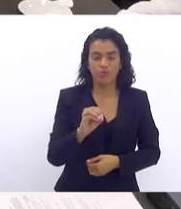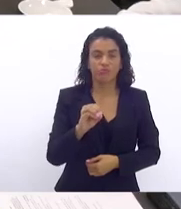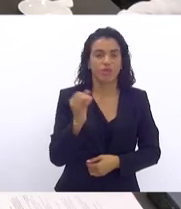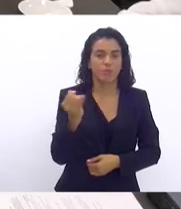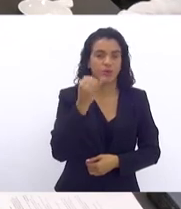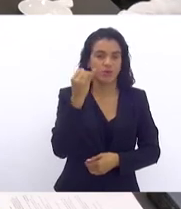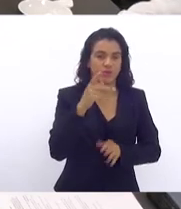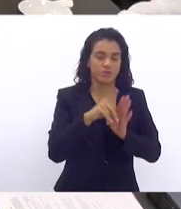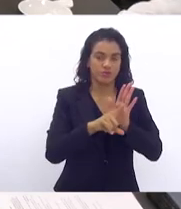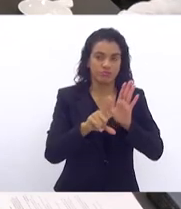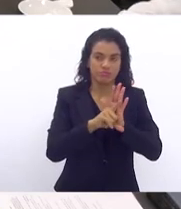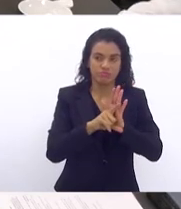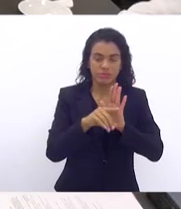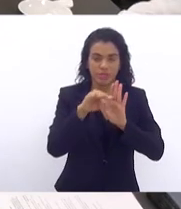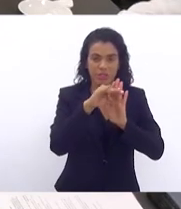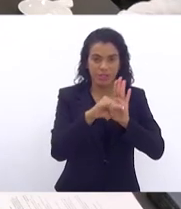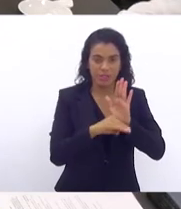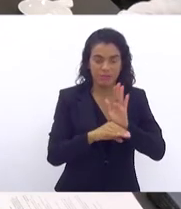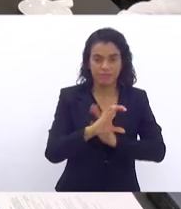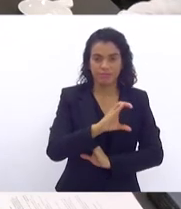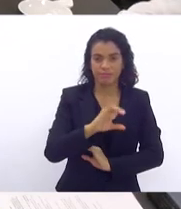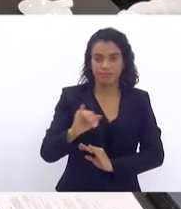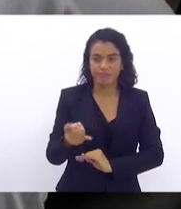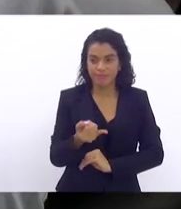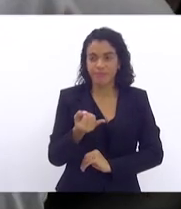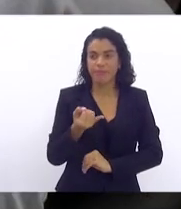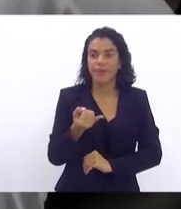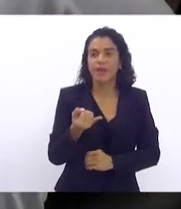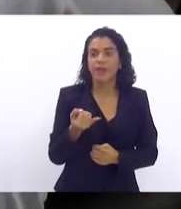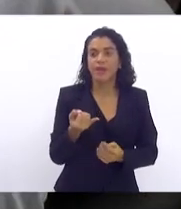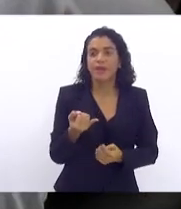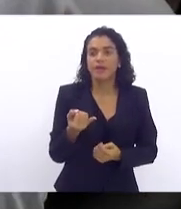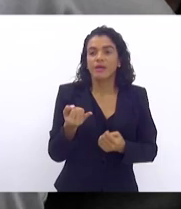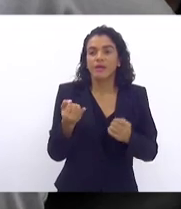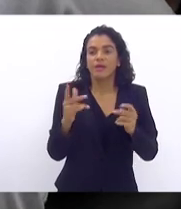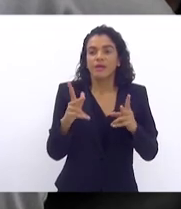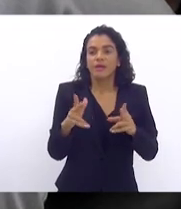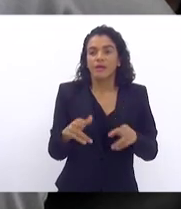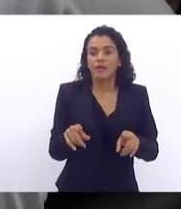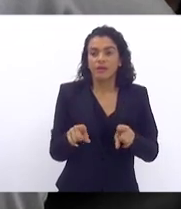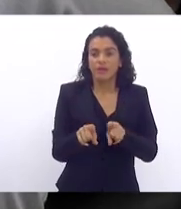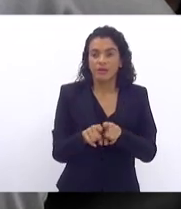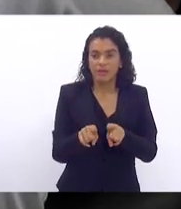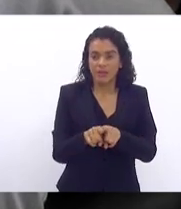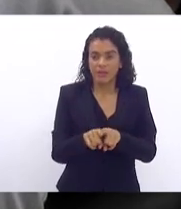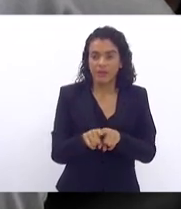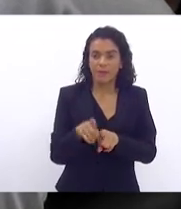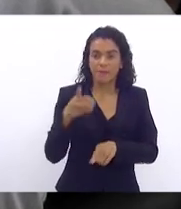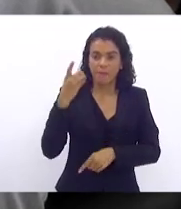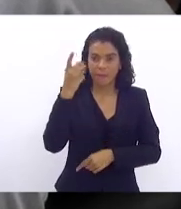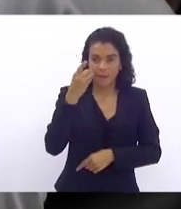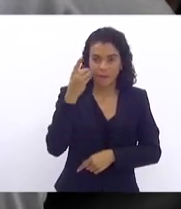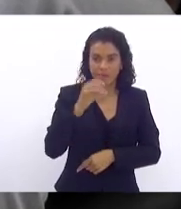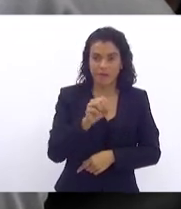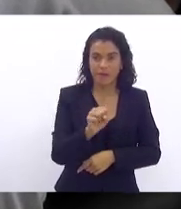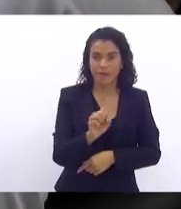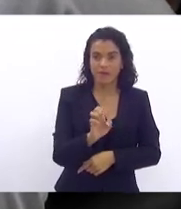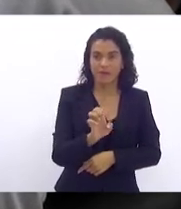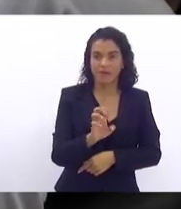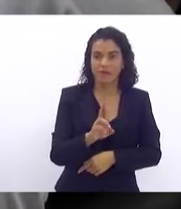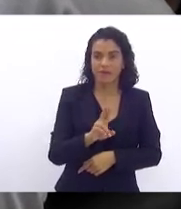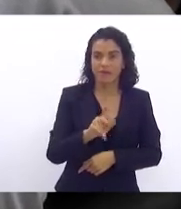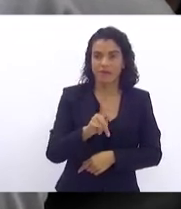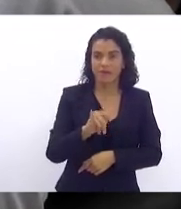importante projeto na pauta da CCJ, assim como também o nosso querido deputado doutor Serginho, relator da